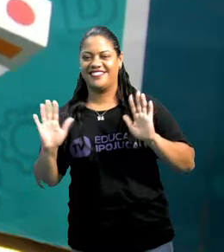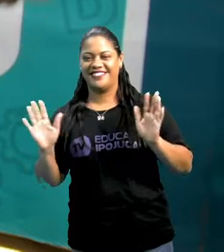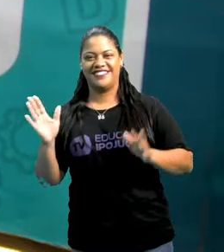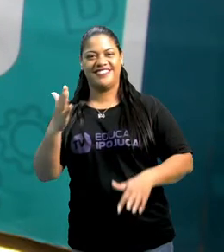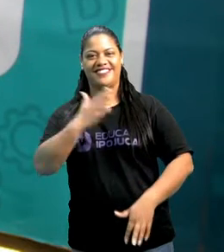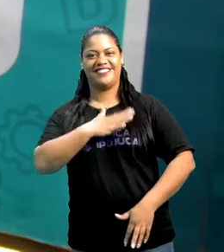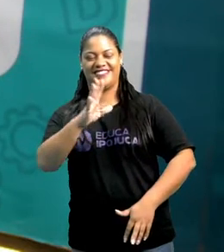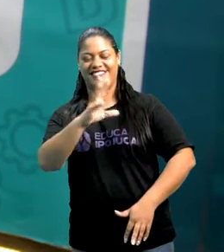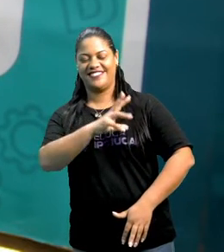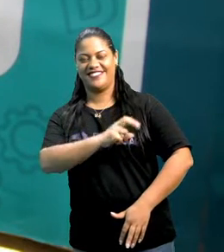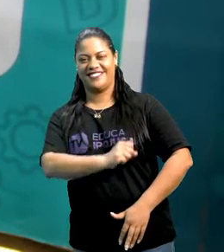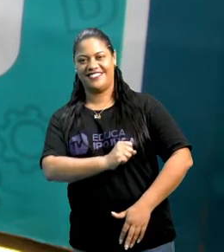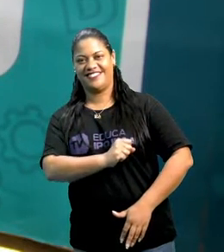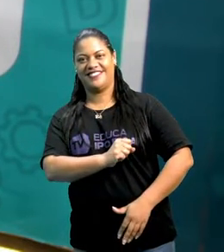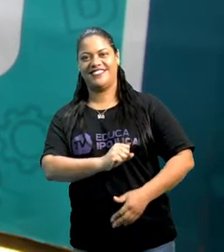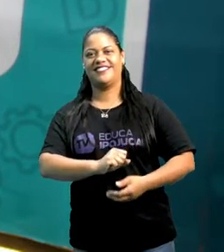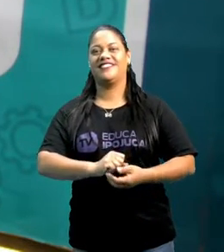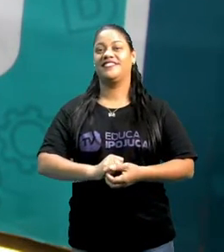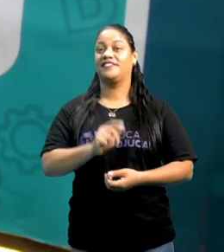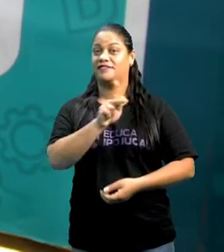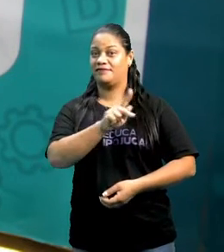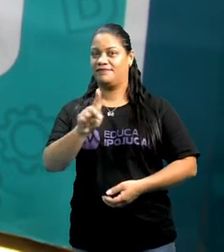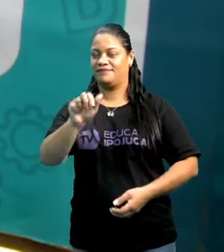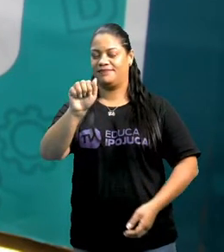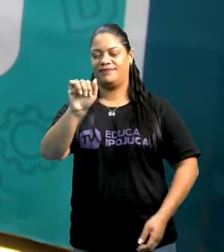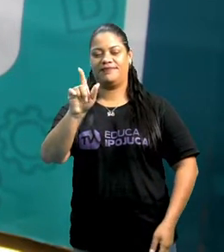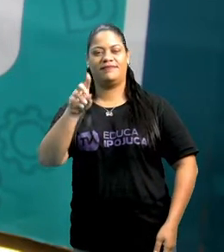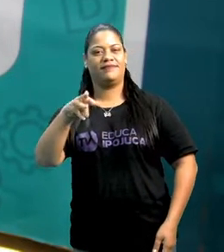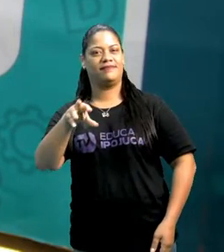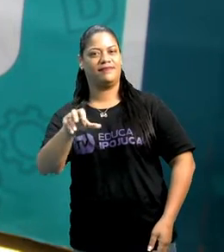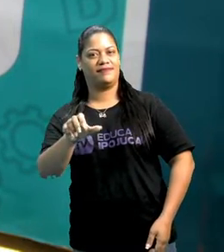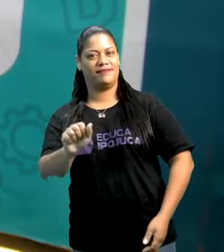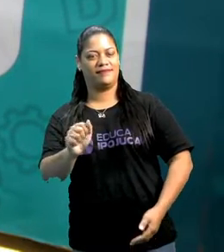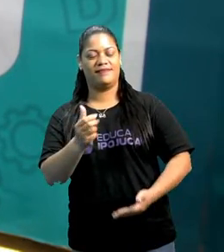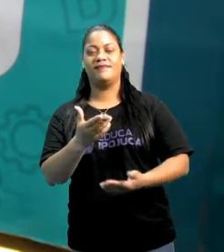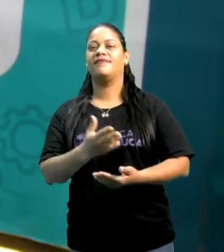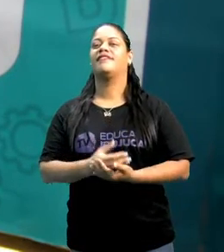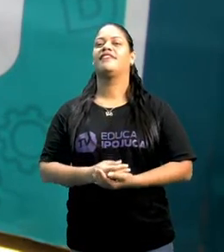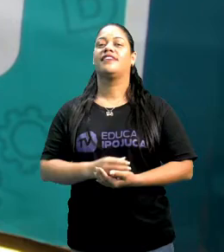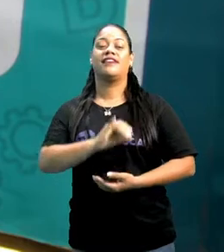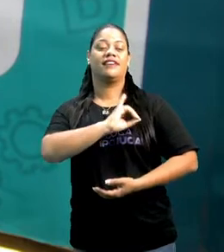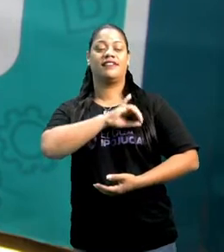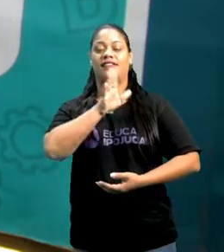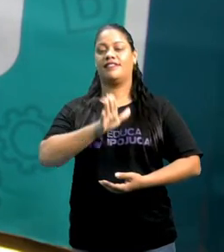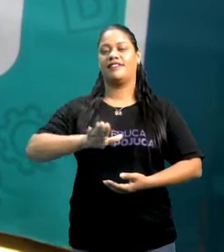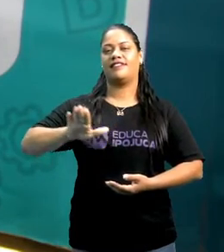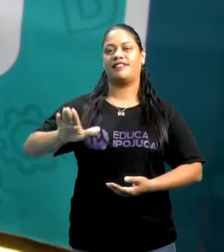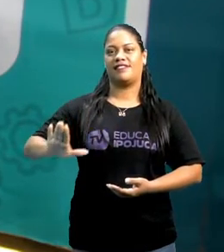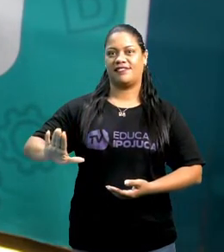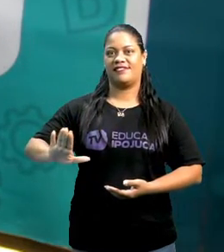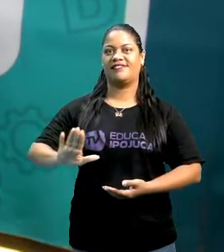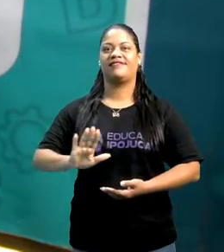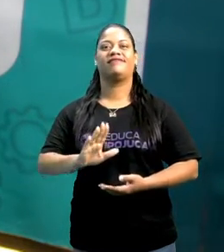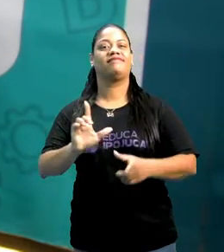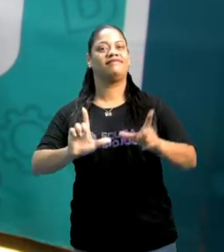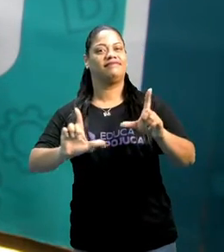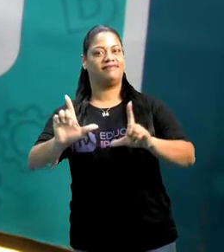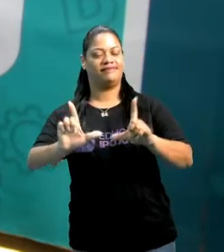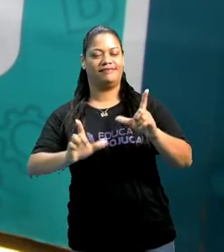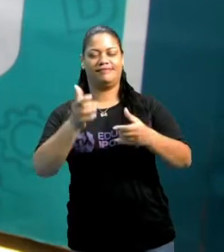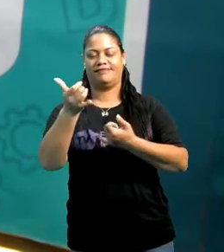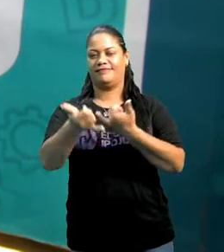meus amores, olha que a Ima aqui de volta com Educa e Pojuca, tendo uma